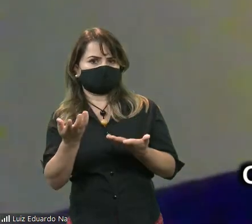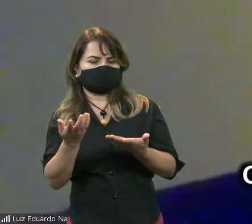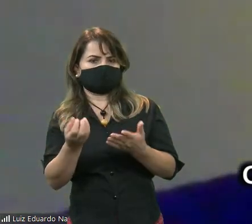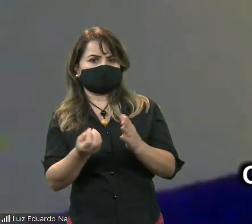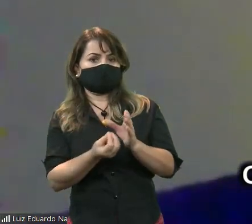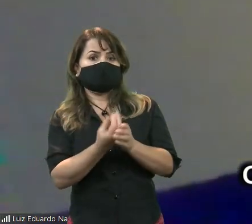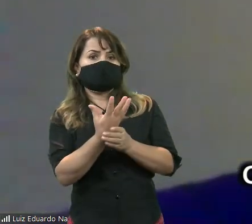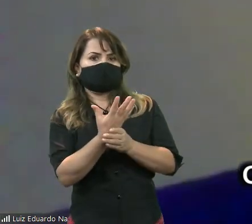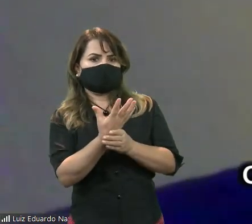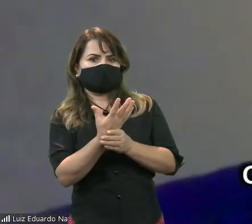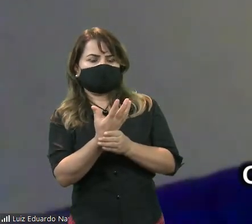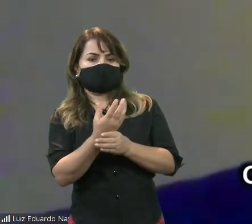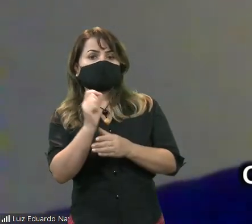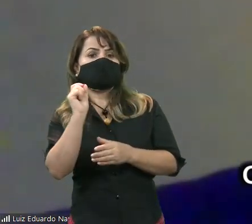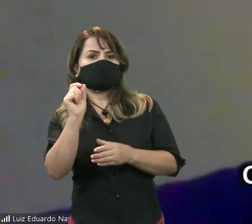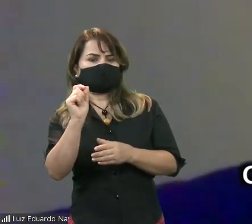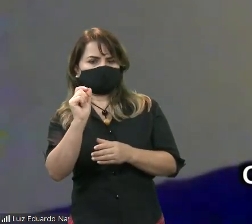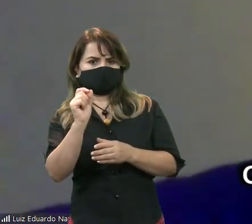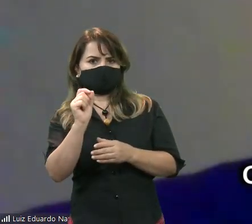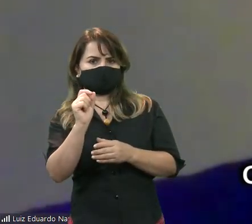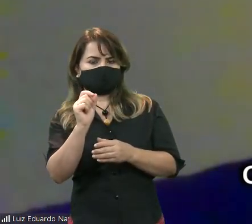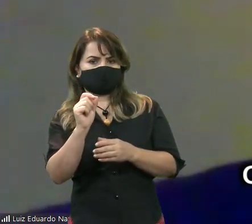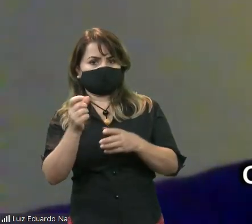esse pessoal, ou esse pessoal